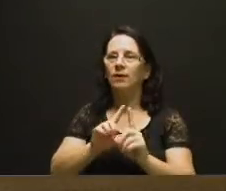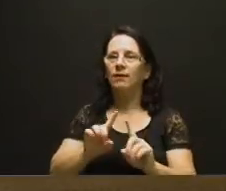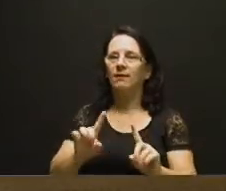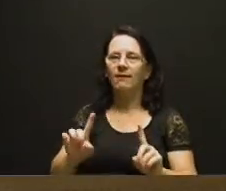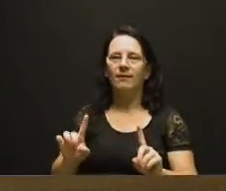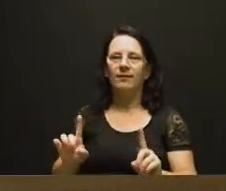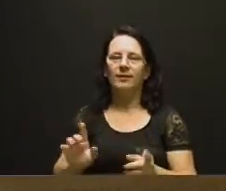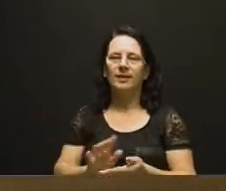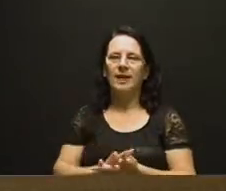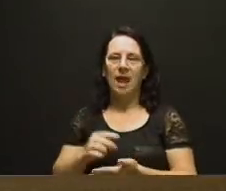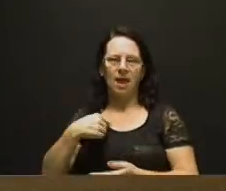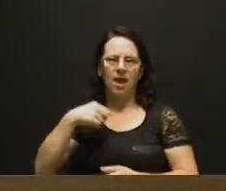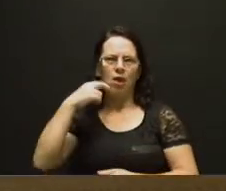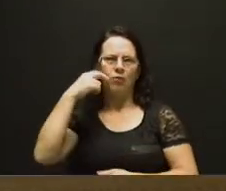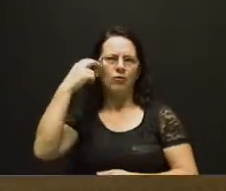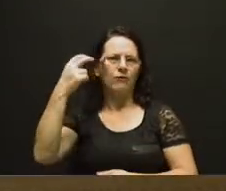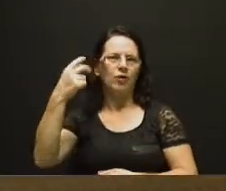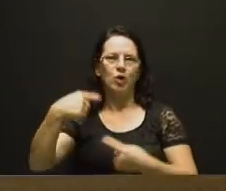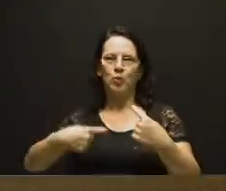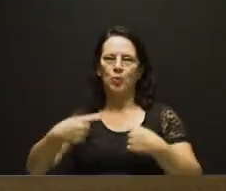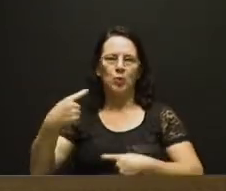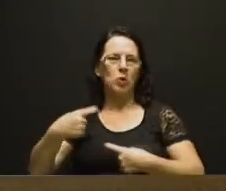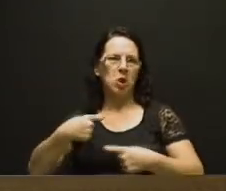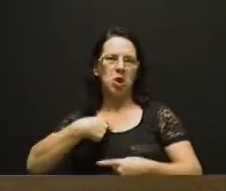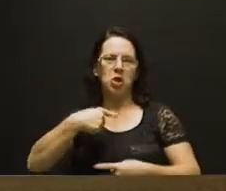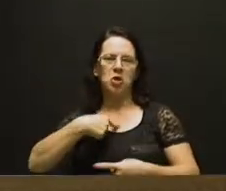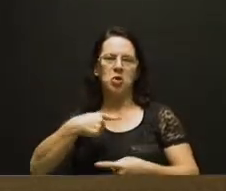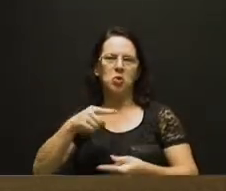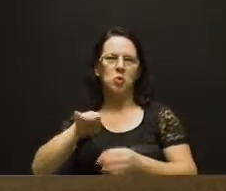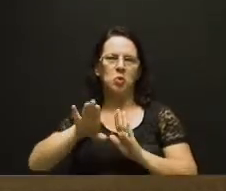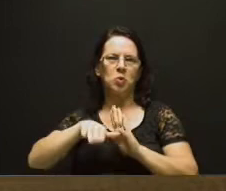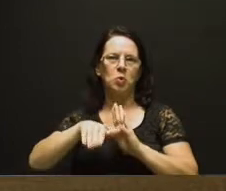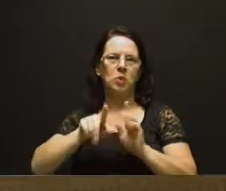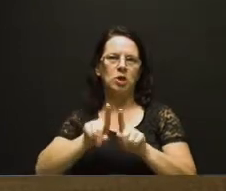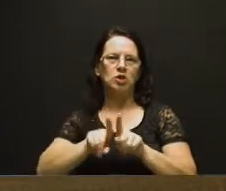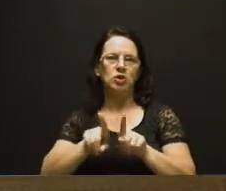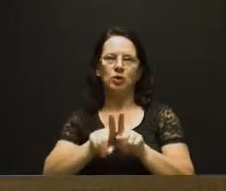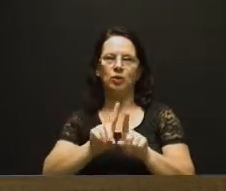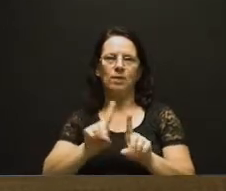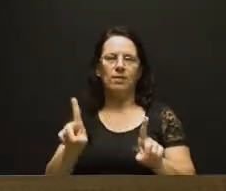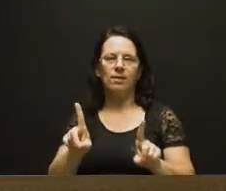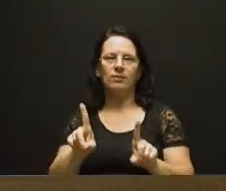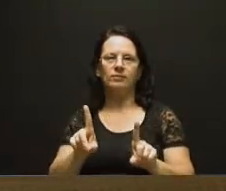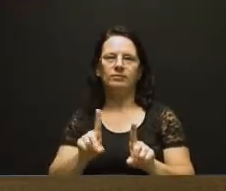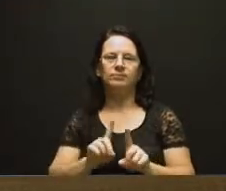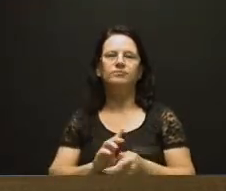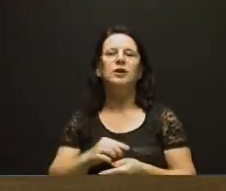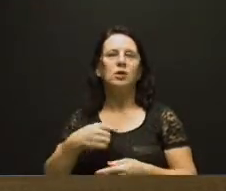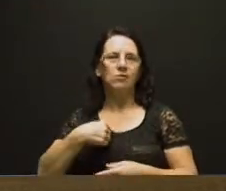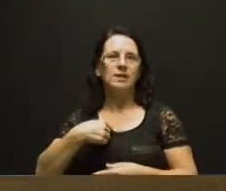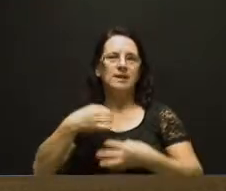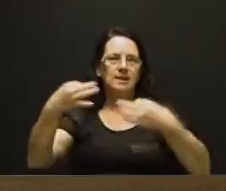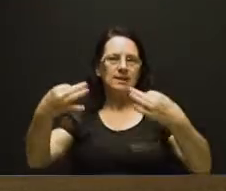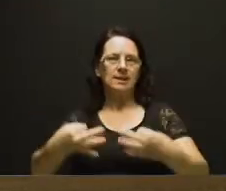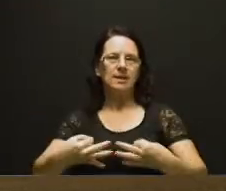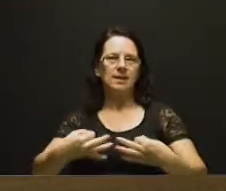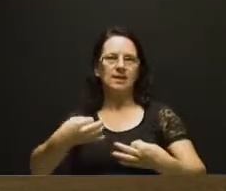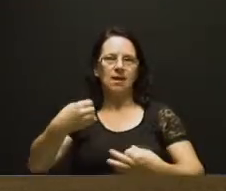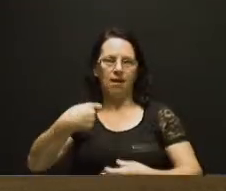que não tenho vergonha de ser político não sou bandido não sou corrupto e tenho convicção do que sou agora é